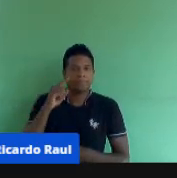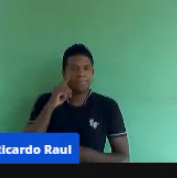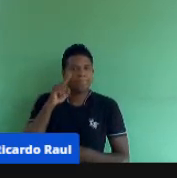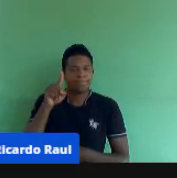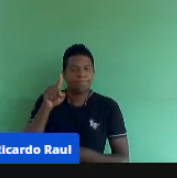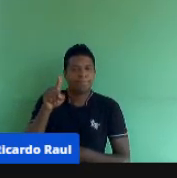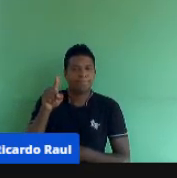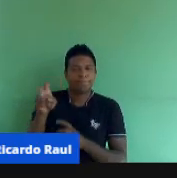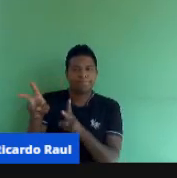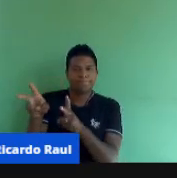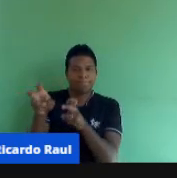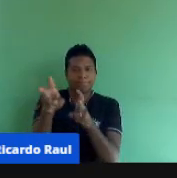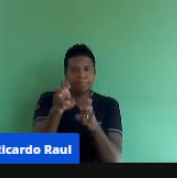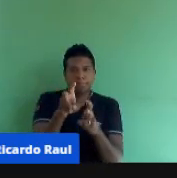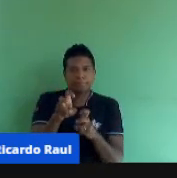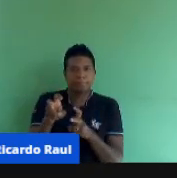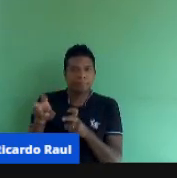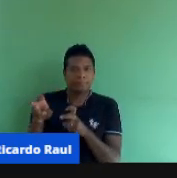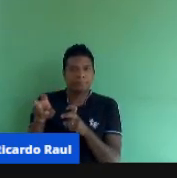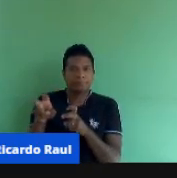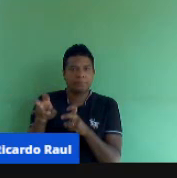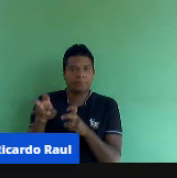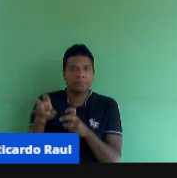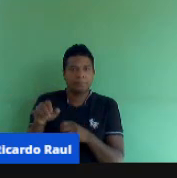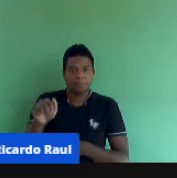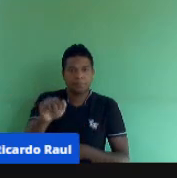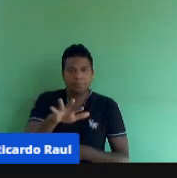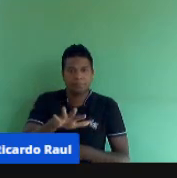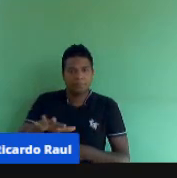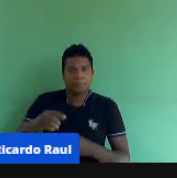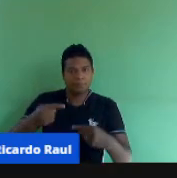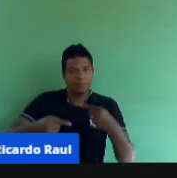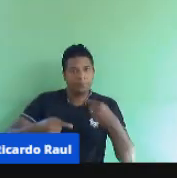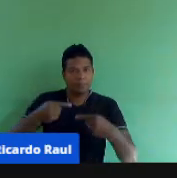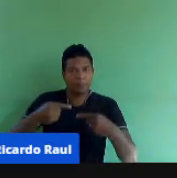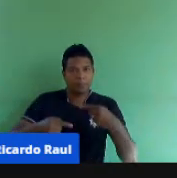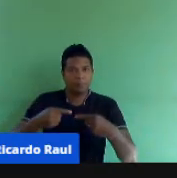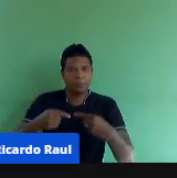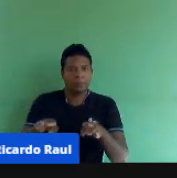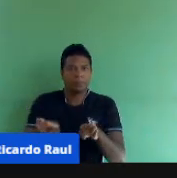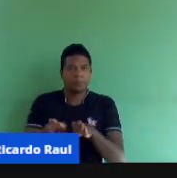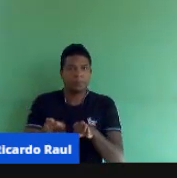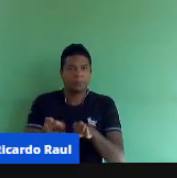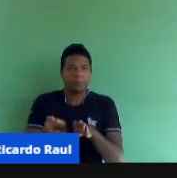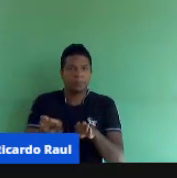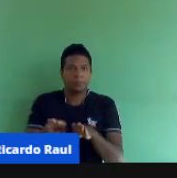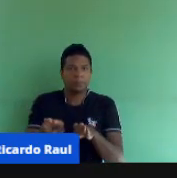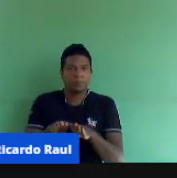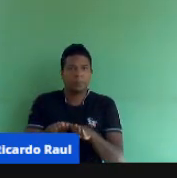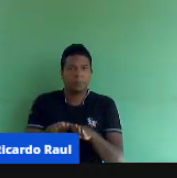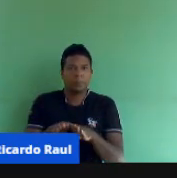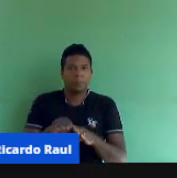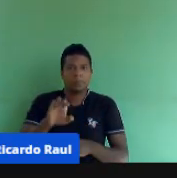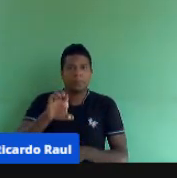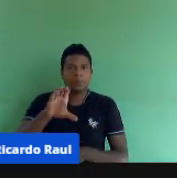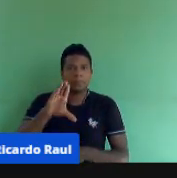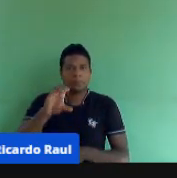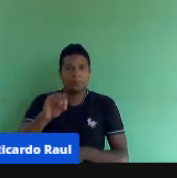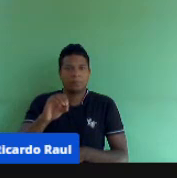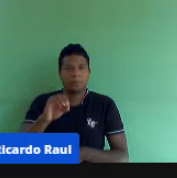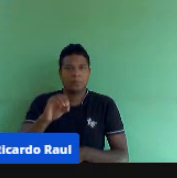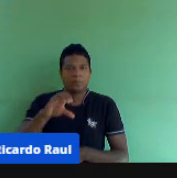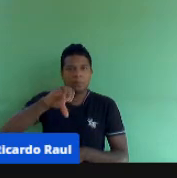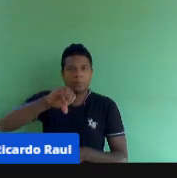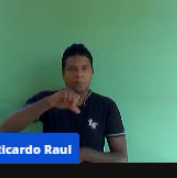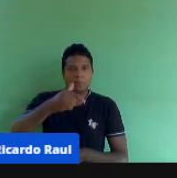atenção também nessa parte social, tanto que foi discutido, né, também na ECO 92. Então, redução de 50% do